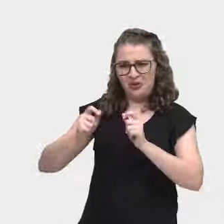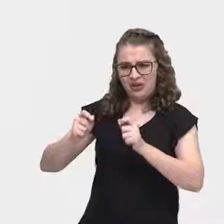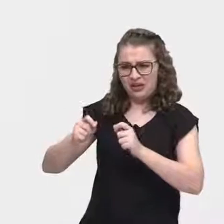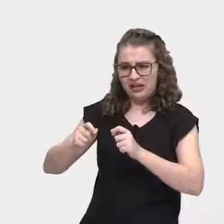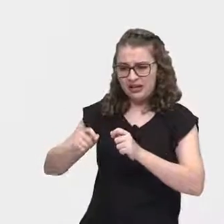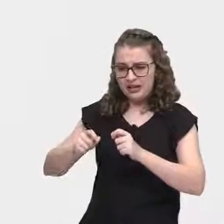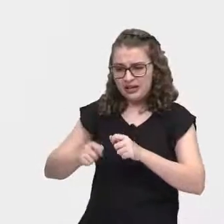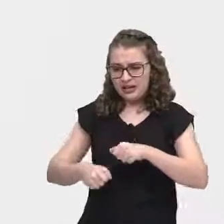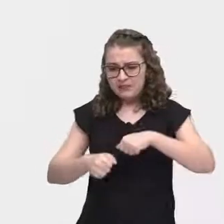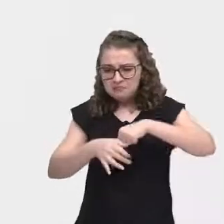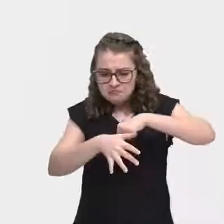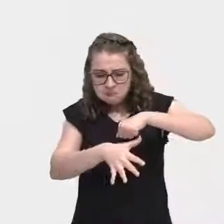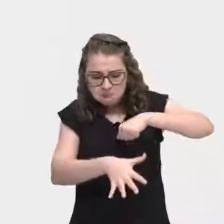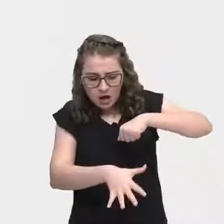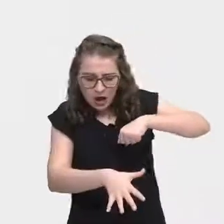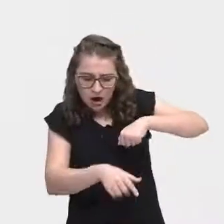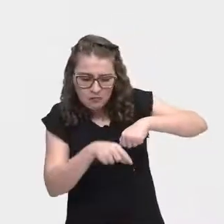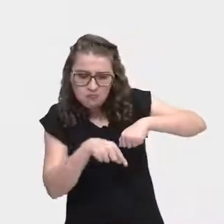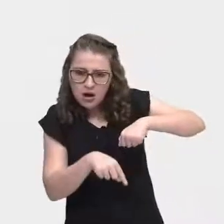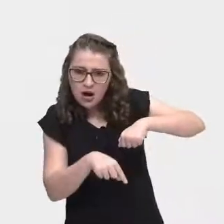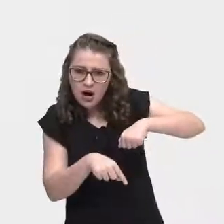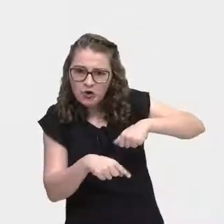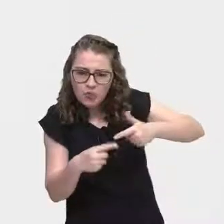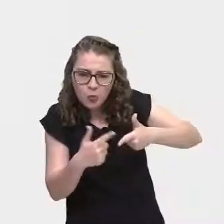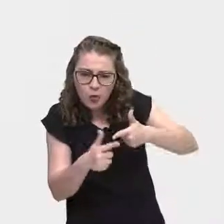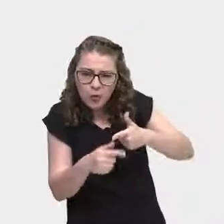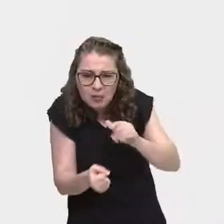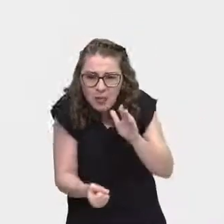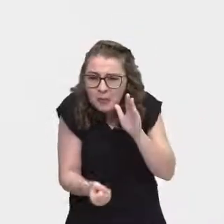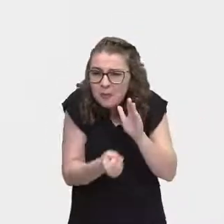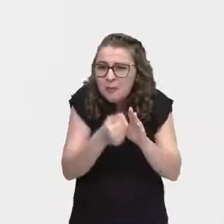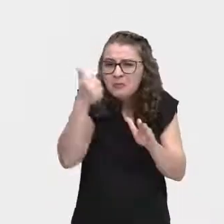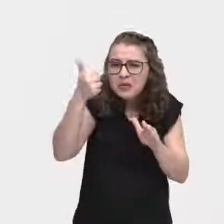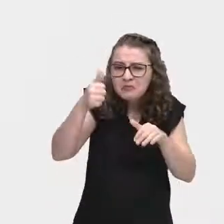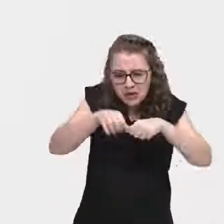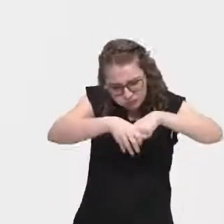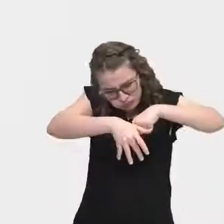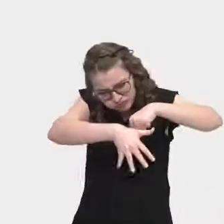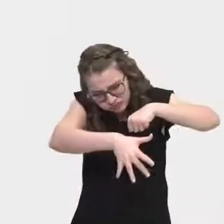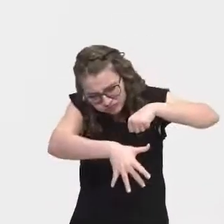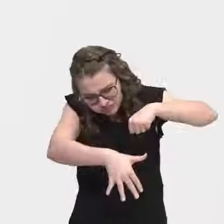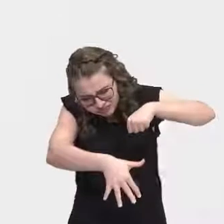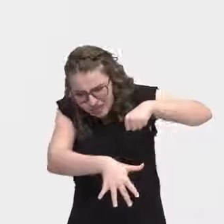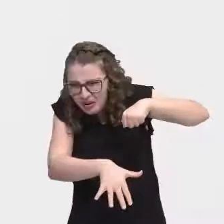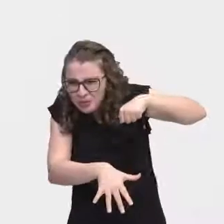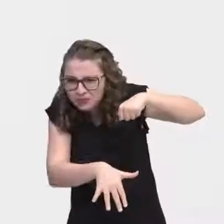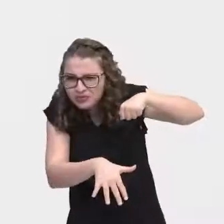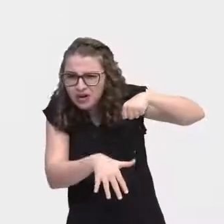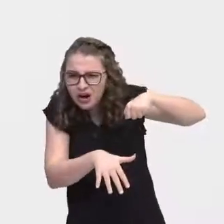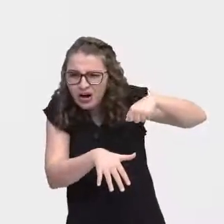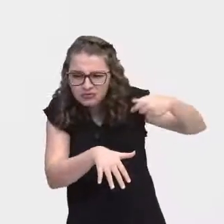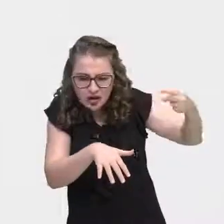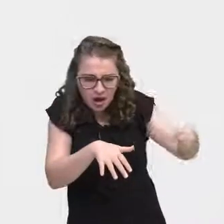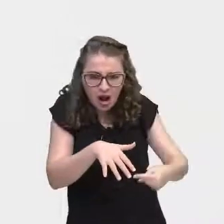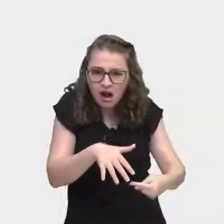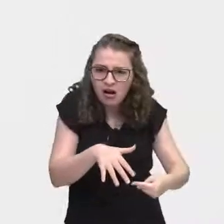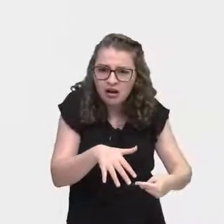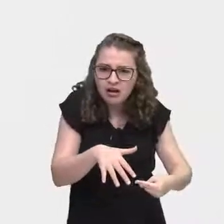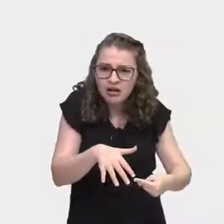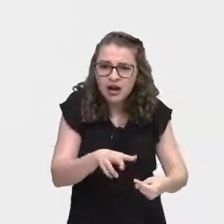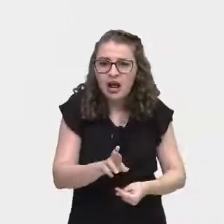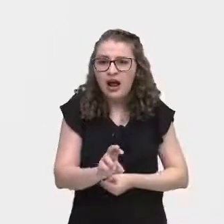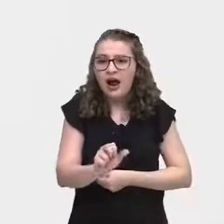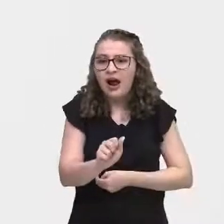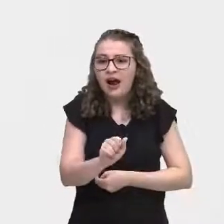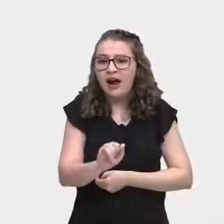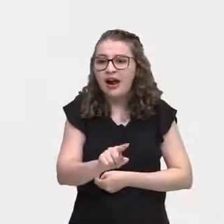do problema, ela não fica na superfície, nos galhos, no tronco, ela vai nas raízes do problema. O tronco